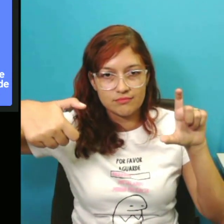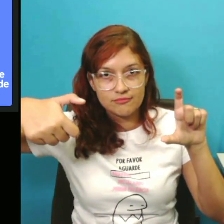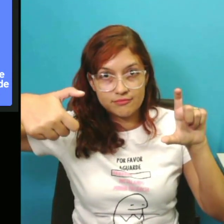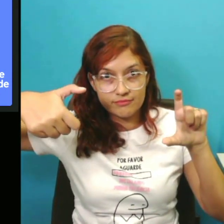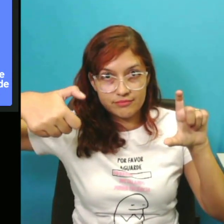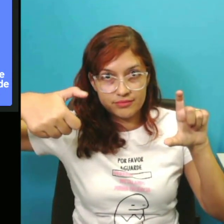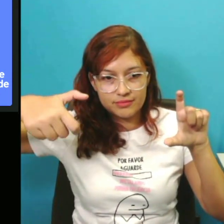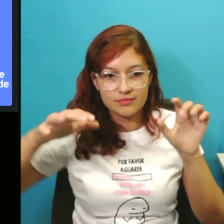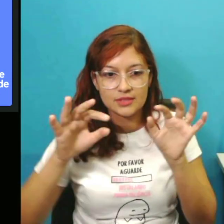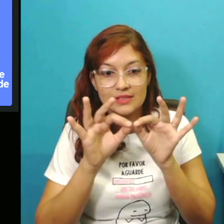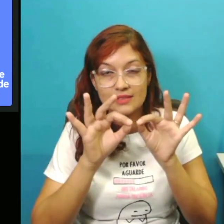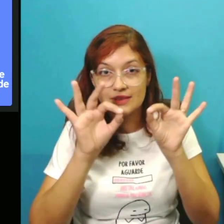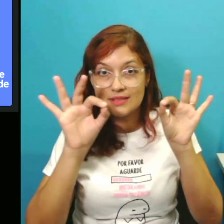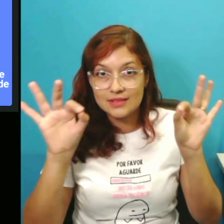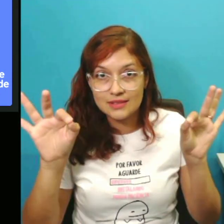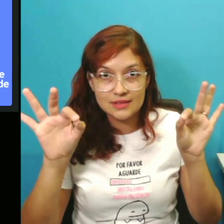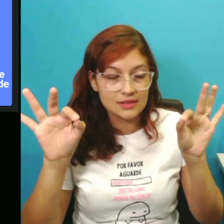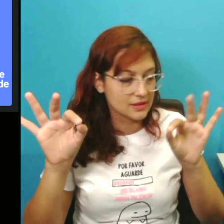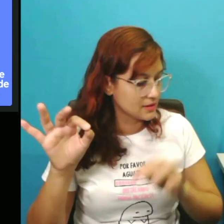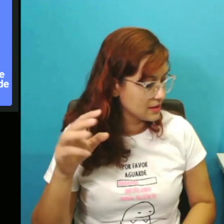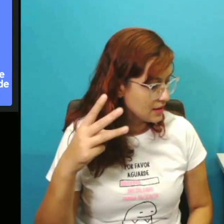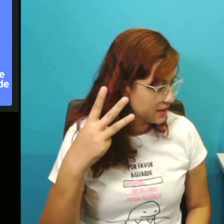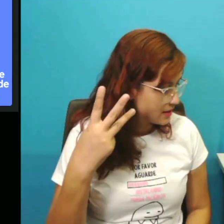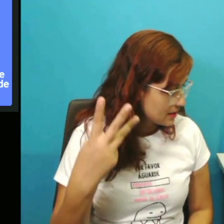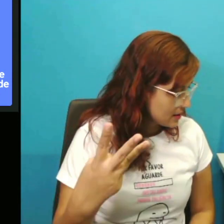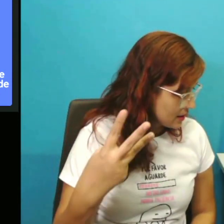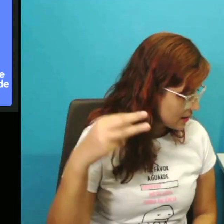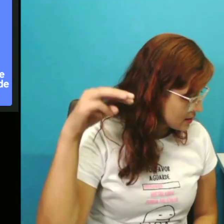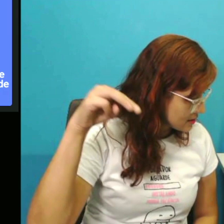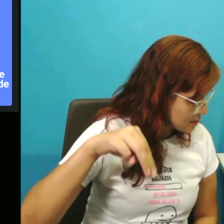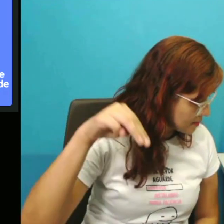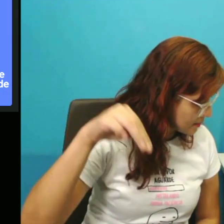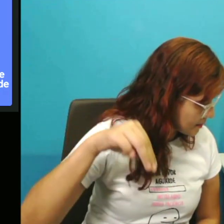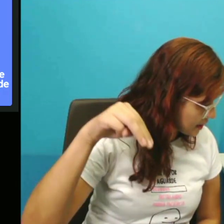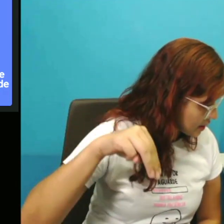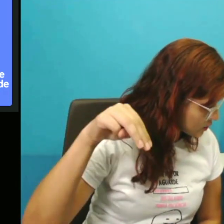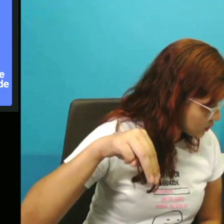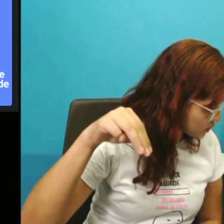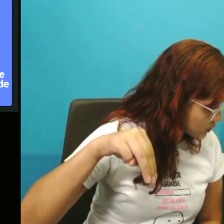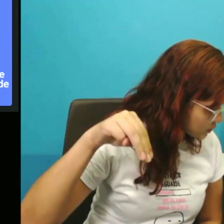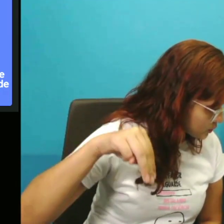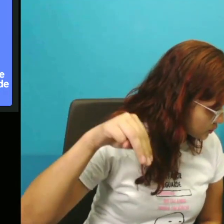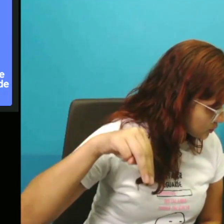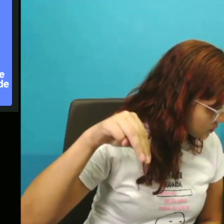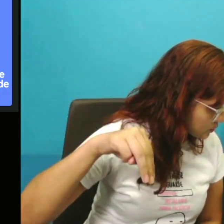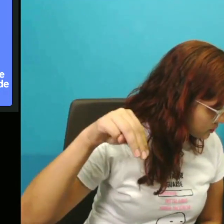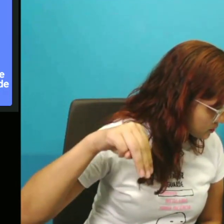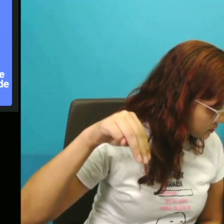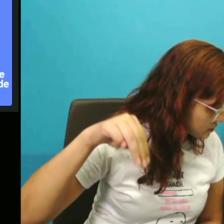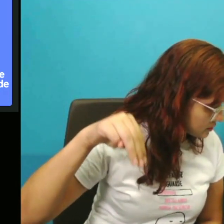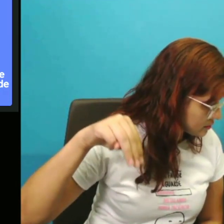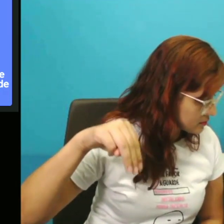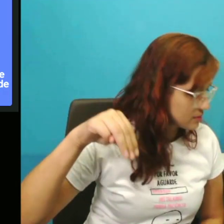Nesse outro caso, a distância foi de 3 metros.